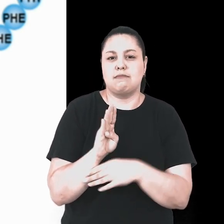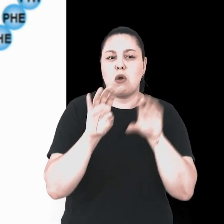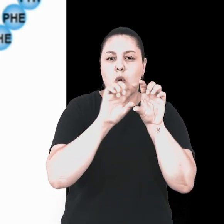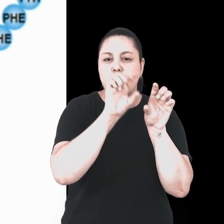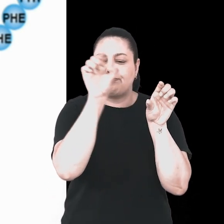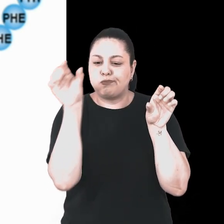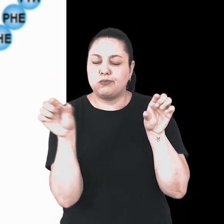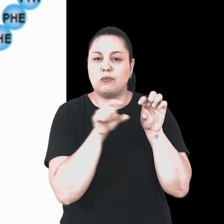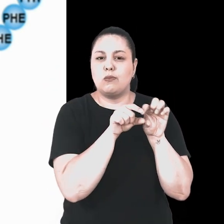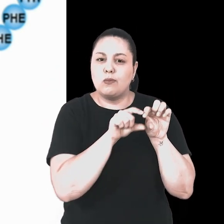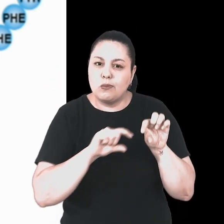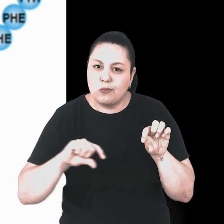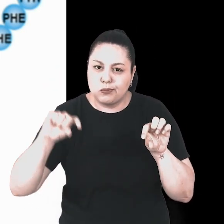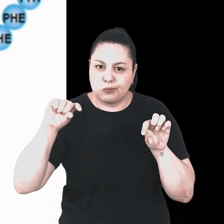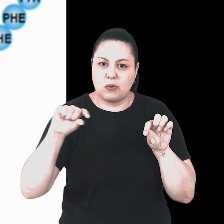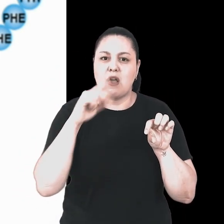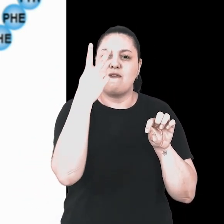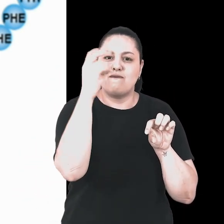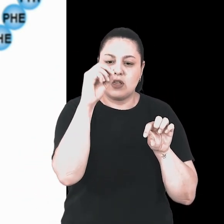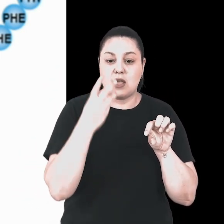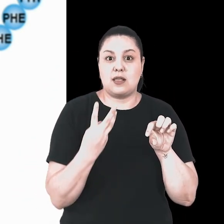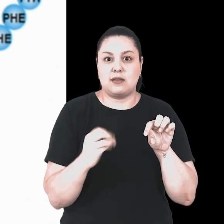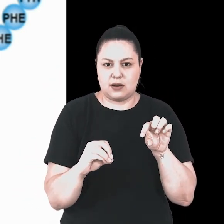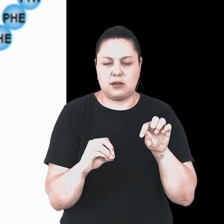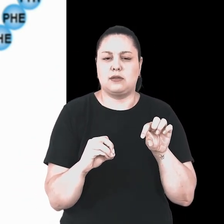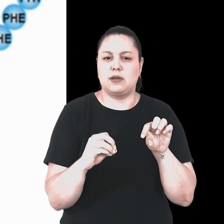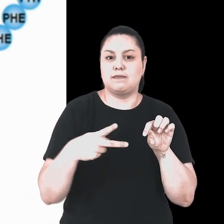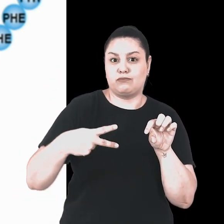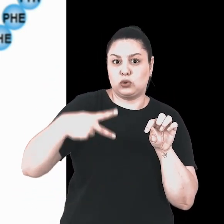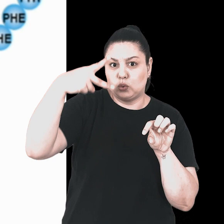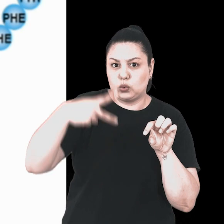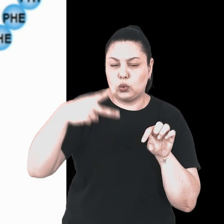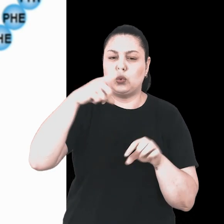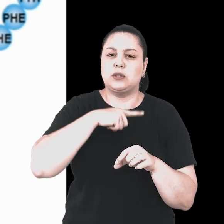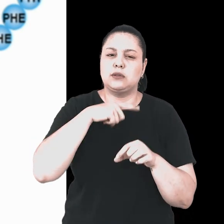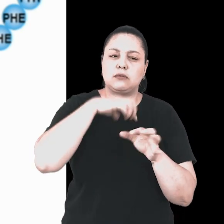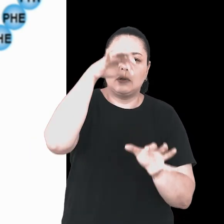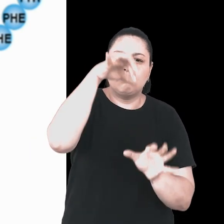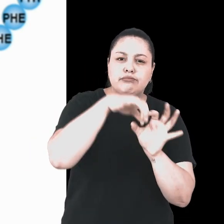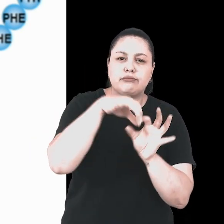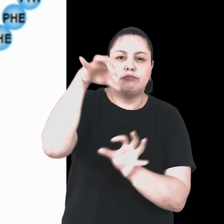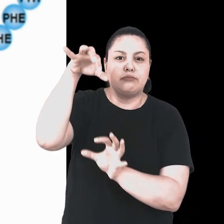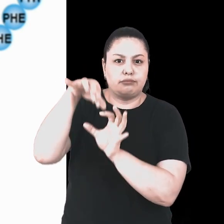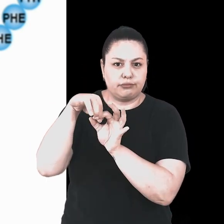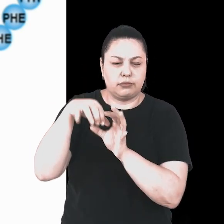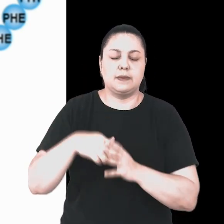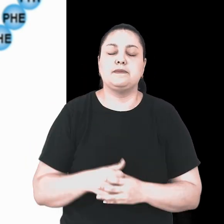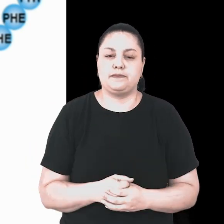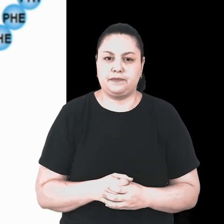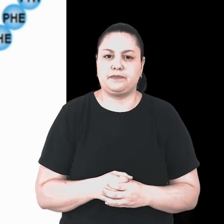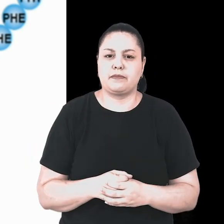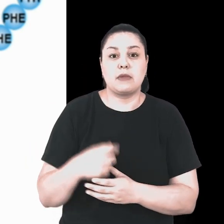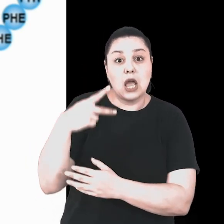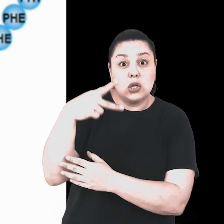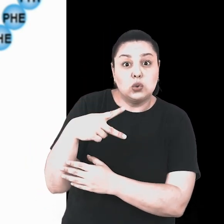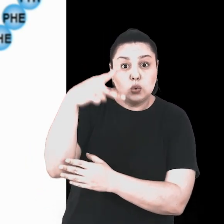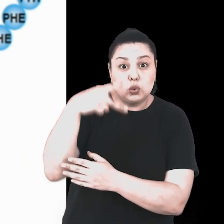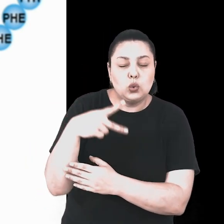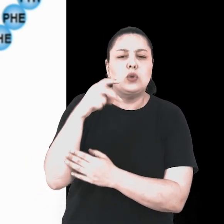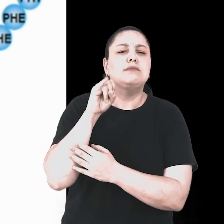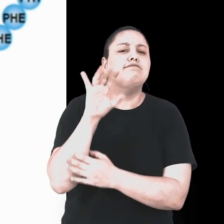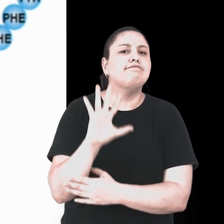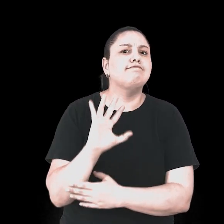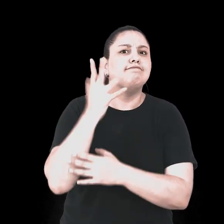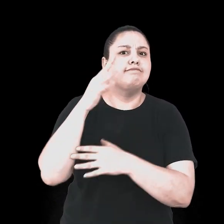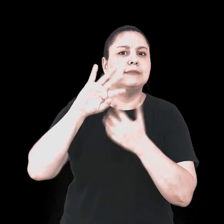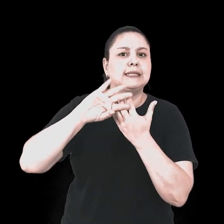aminoácidos e uma cadeia B ou beta com 30 aminoácidos, e as duas cadeias são unidas por pontes de sulfeto. Quando as